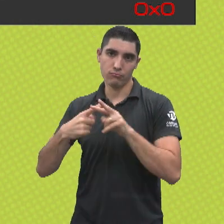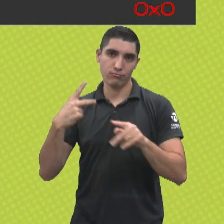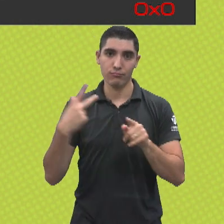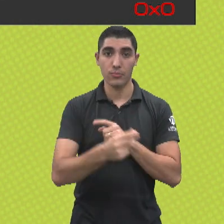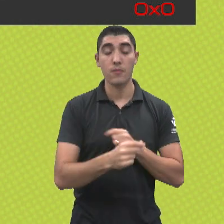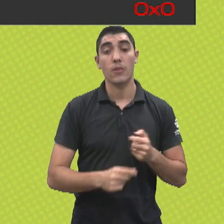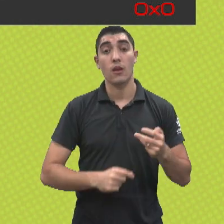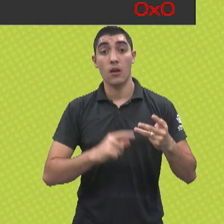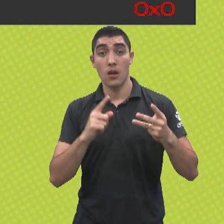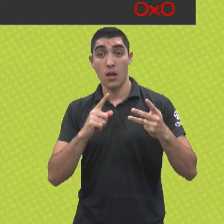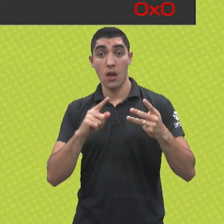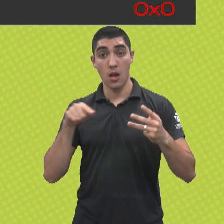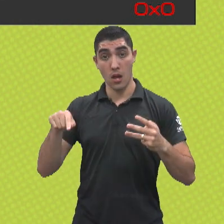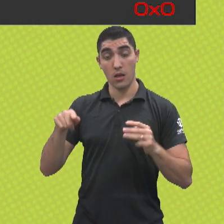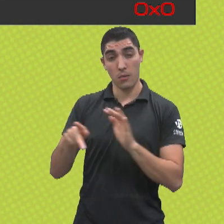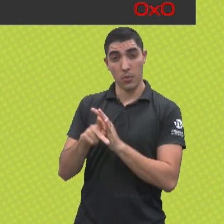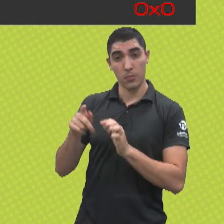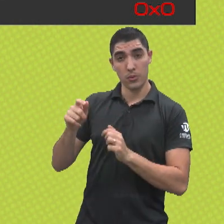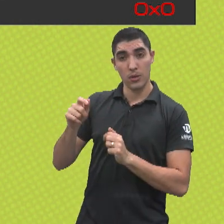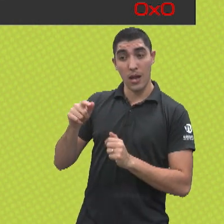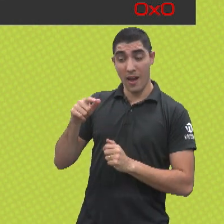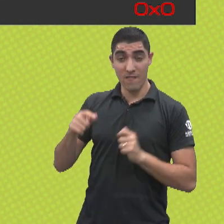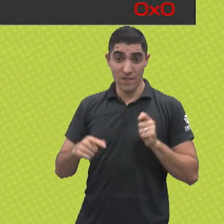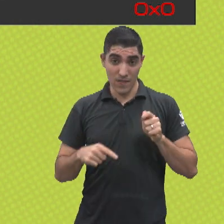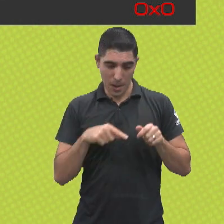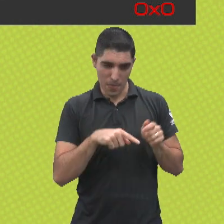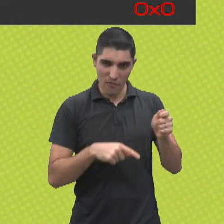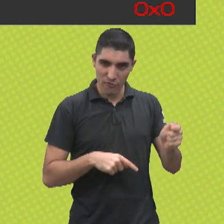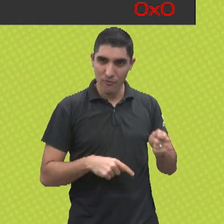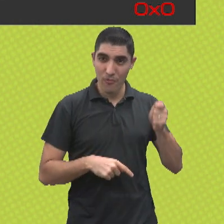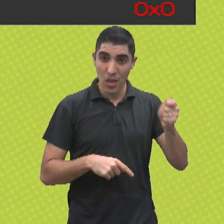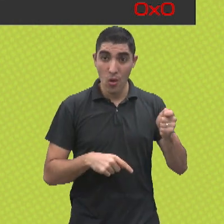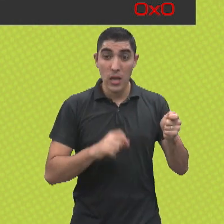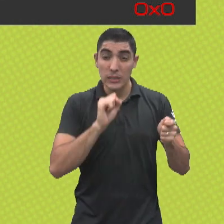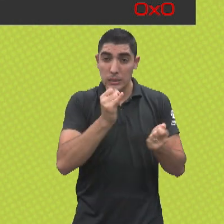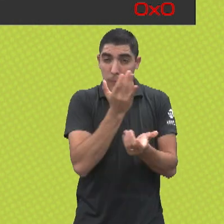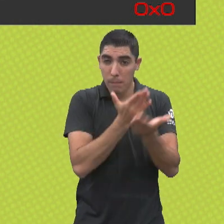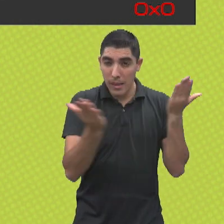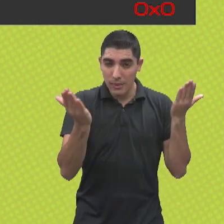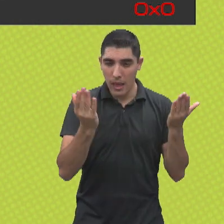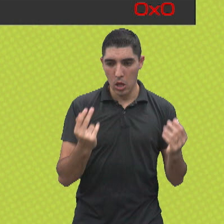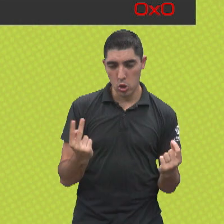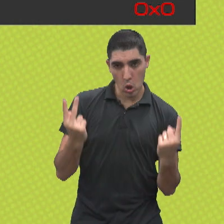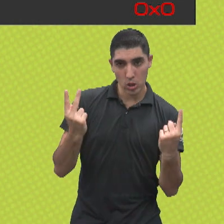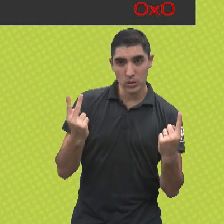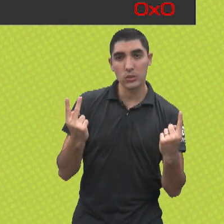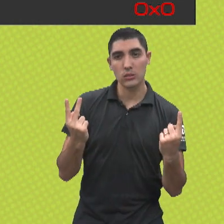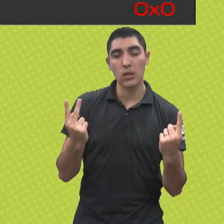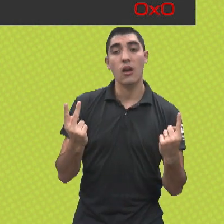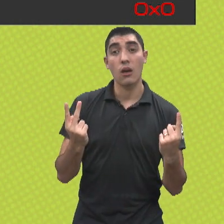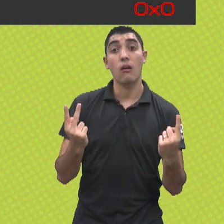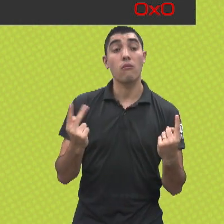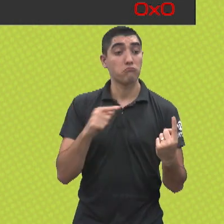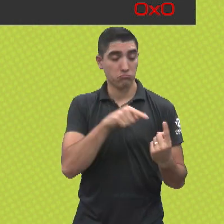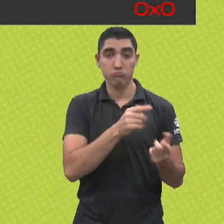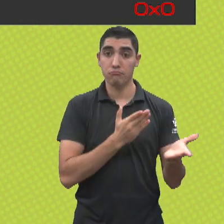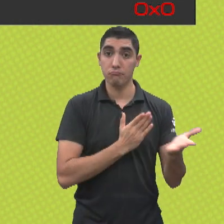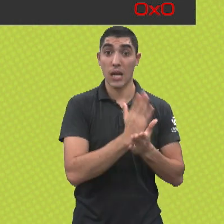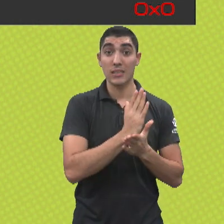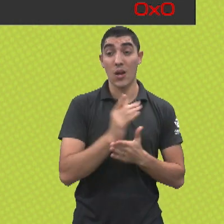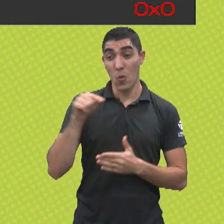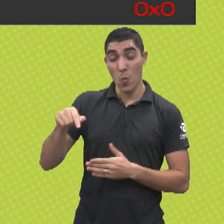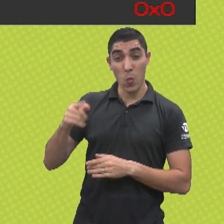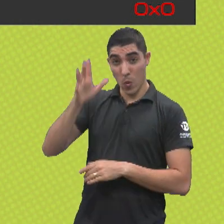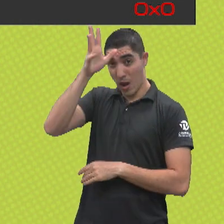A Ferroviária joga até por uma derrota. Uma derrota para o Ituano por 2-1 classifica a equipe da Ferroviária. O Ituano precisa de 2 gols pelo menos